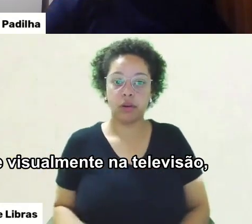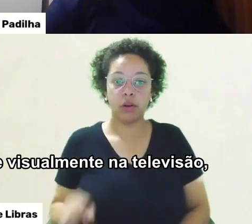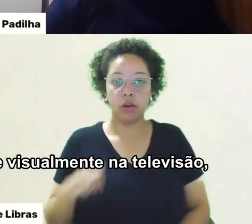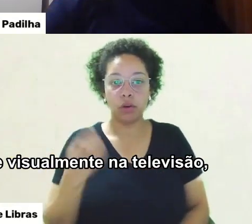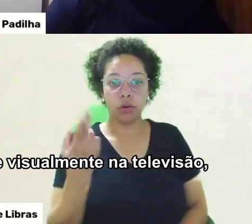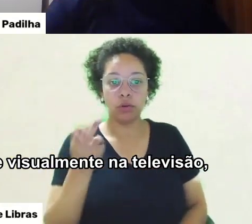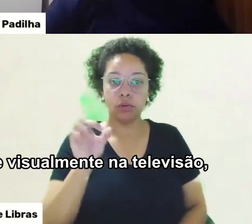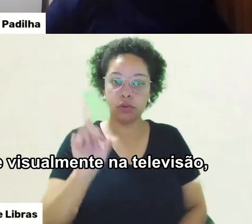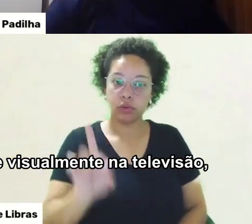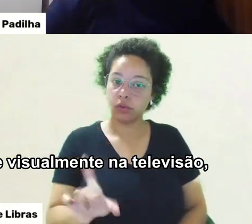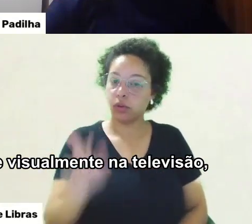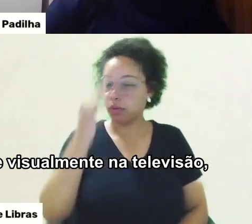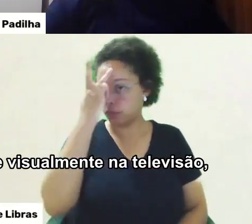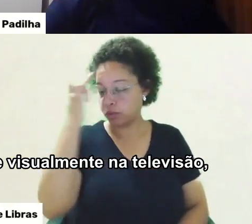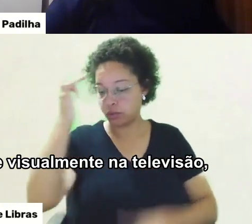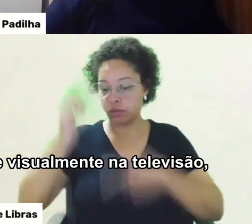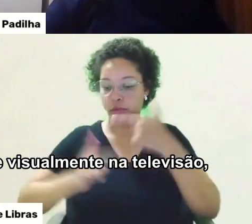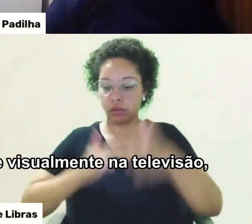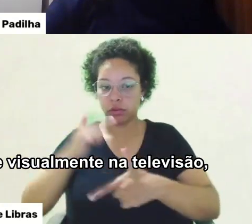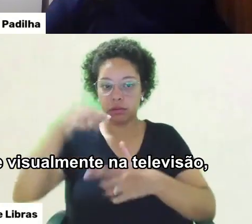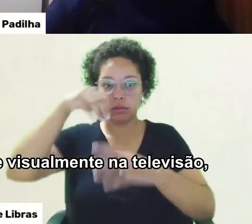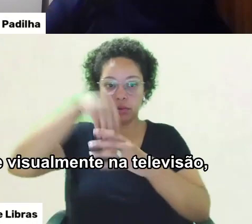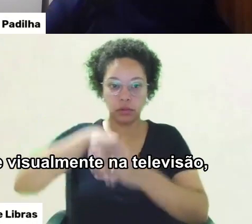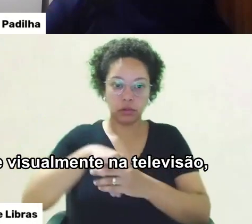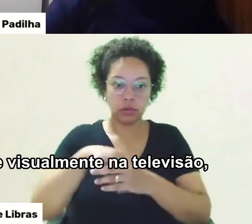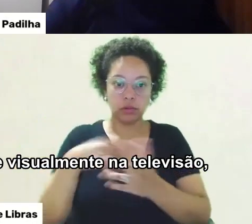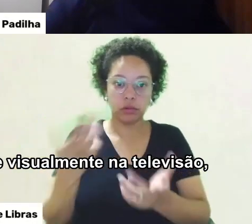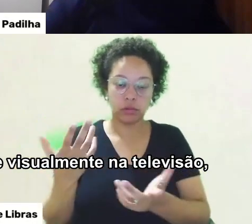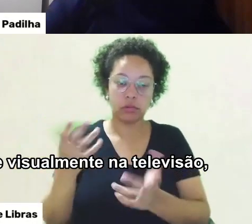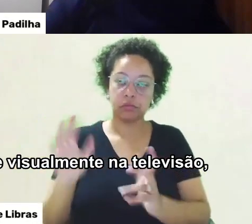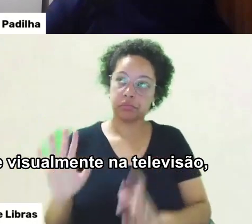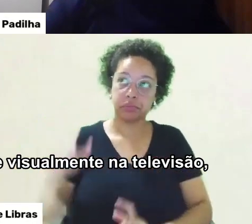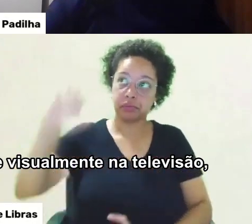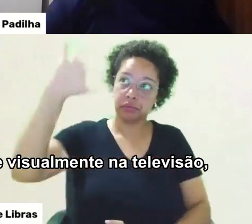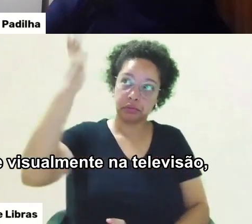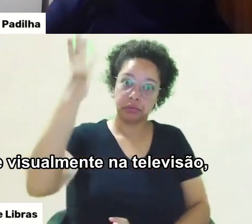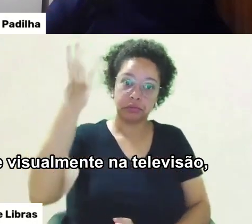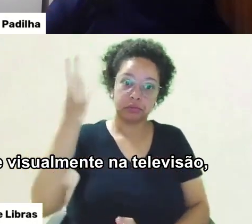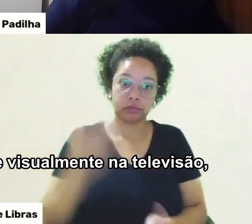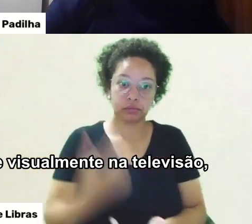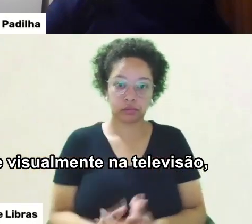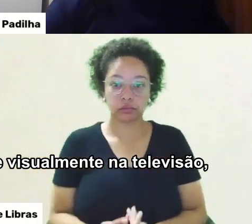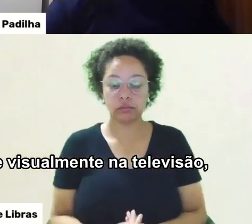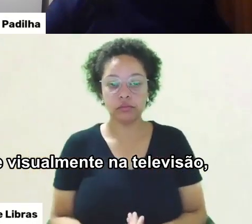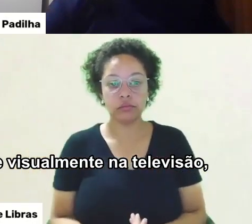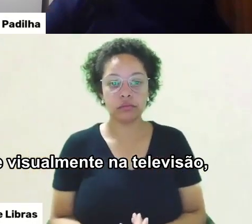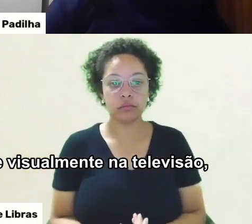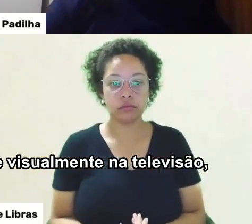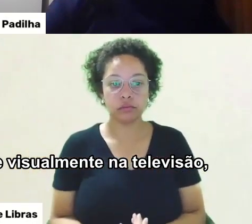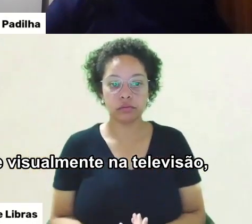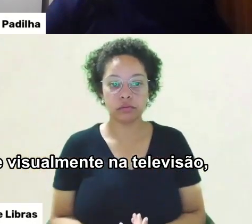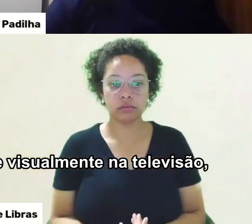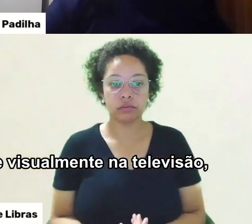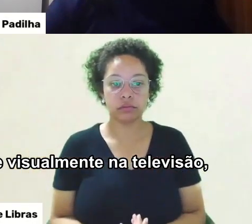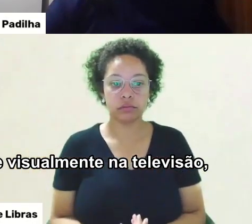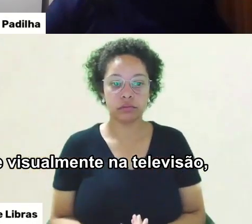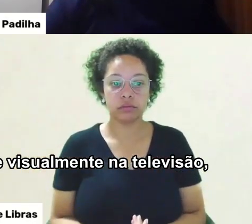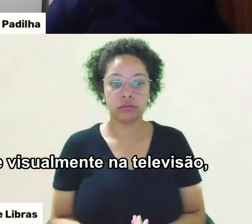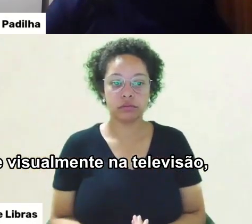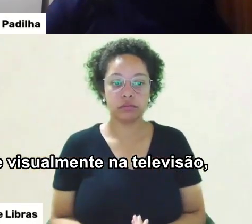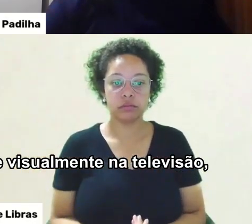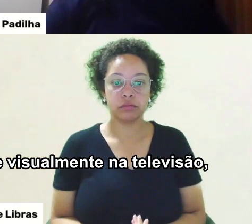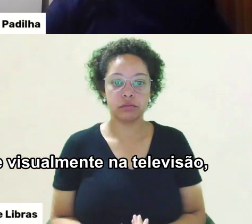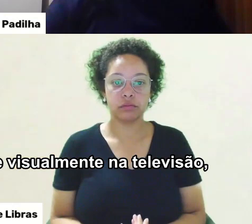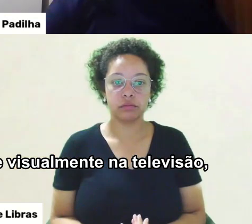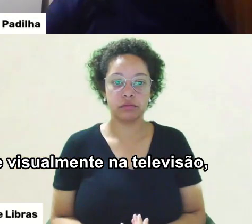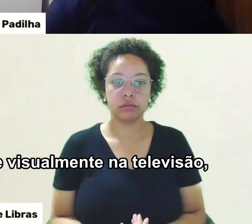Pantera Negra, numa cena X em que está acontecendo Y, né? Tal coisa. Então,